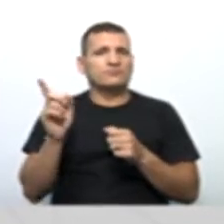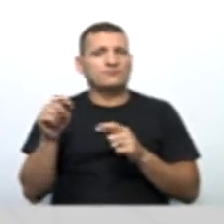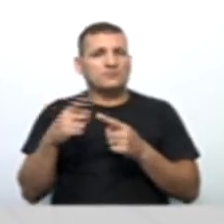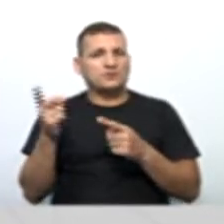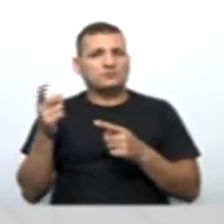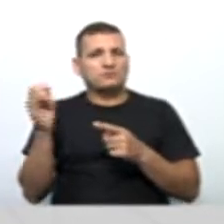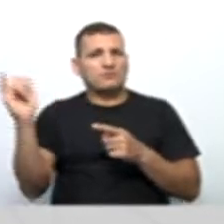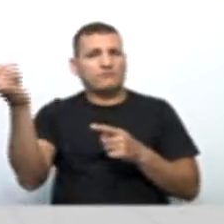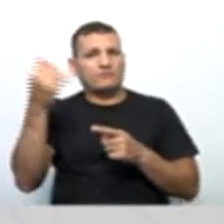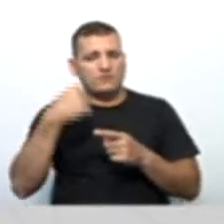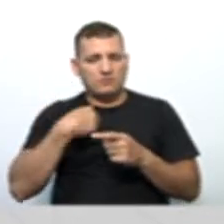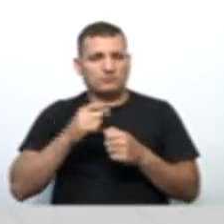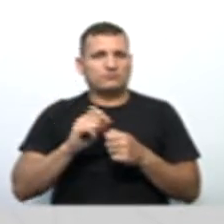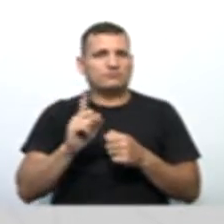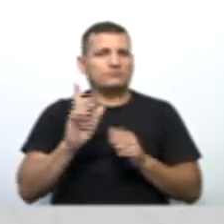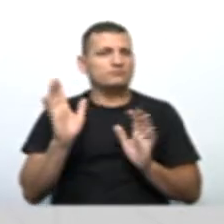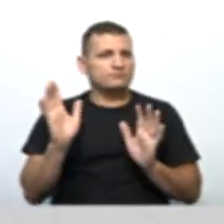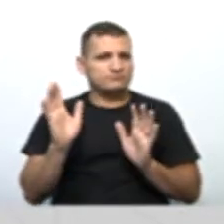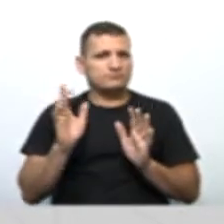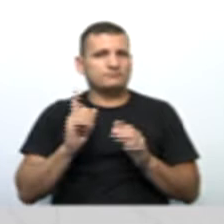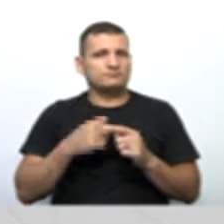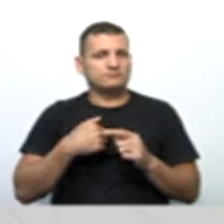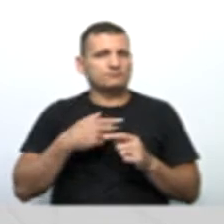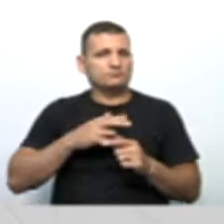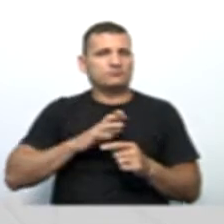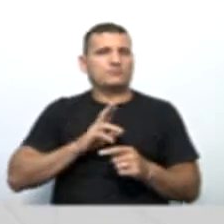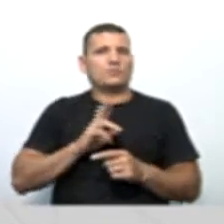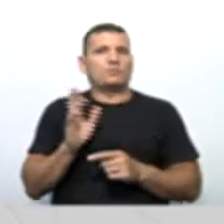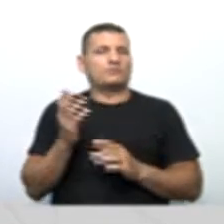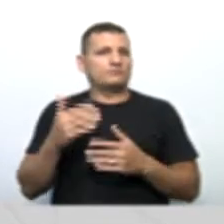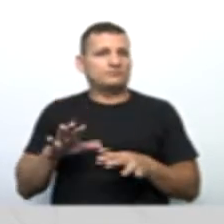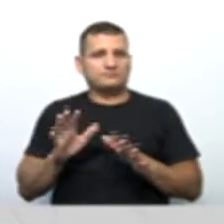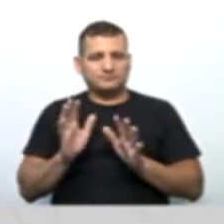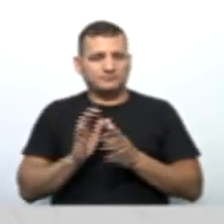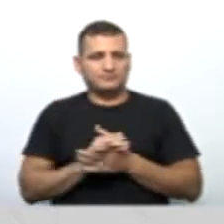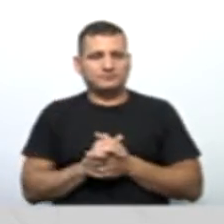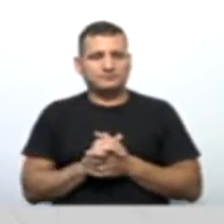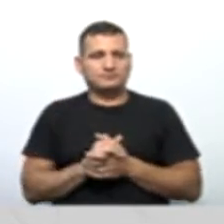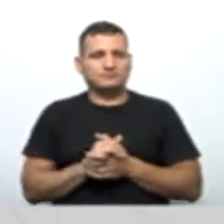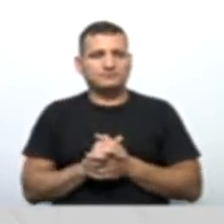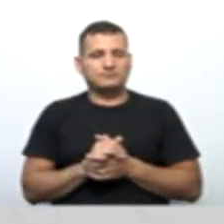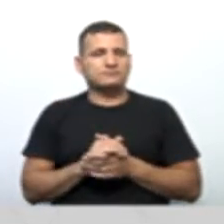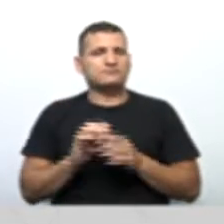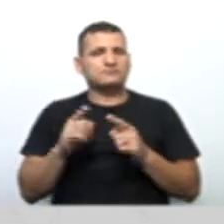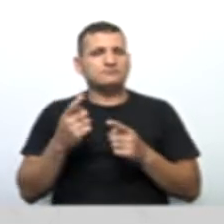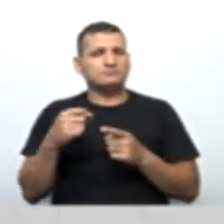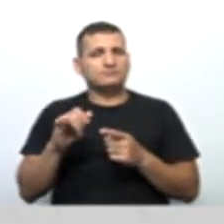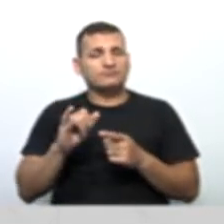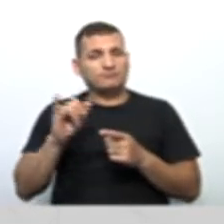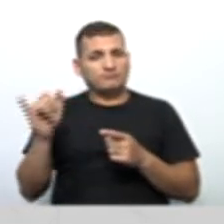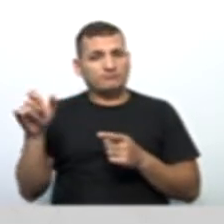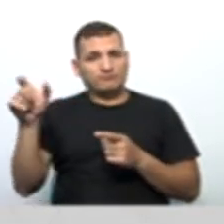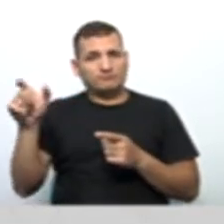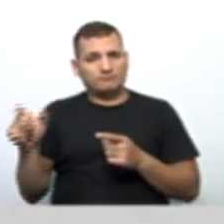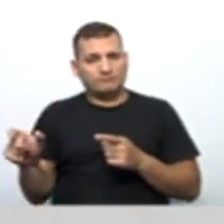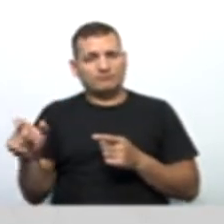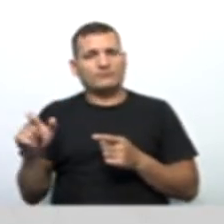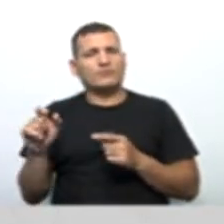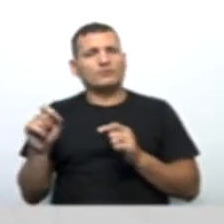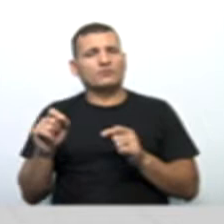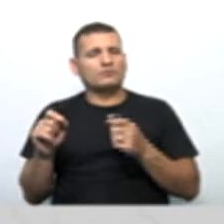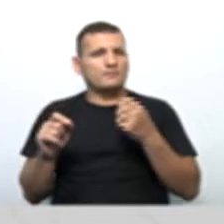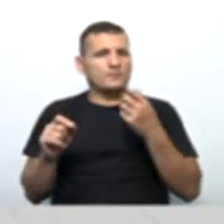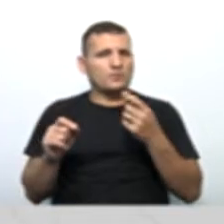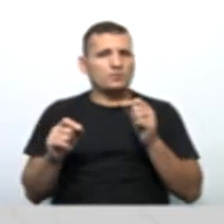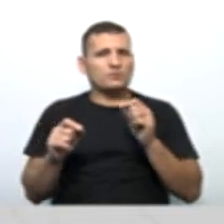site não quero meu nome associado a coisa mãe não tá mas você tem que falar com seu cliente que vai ficar bom e que não vai ficar